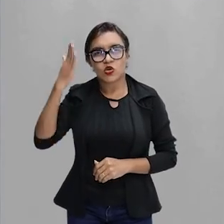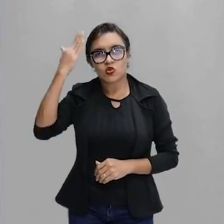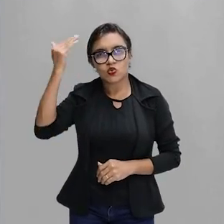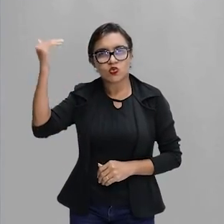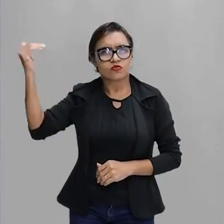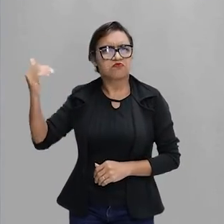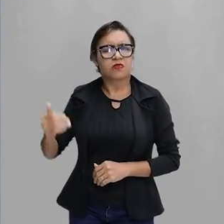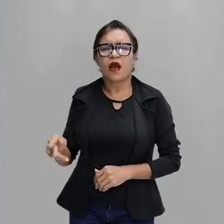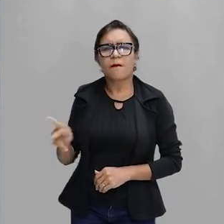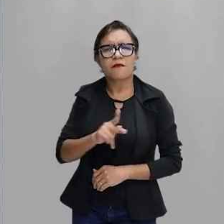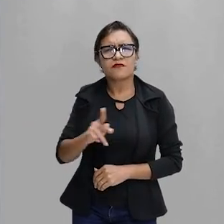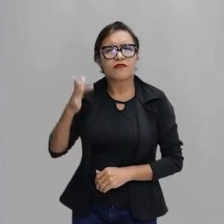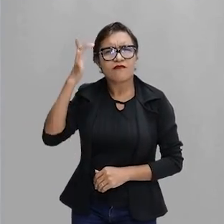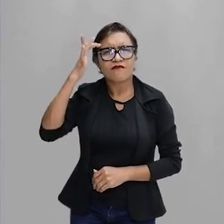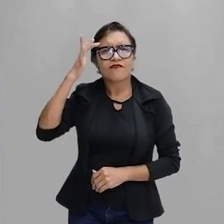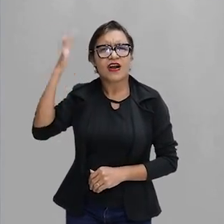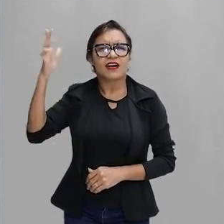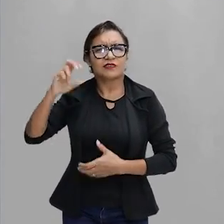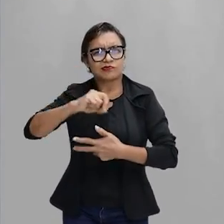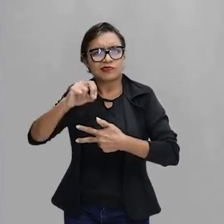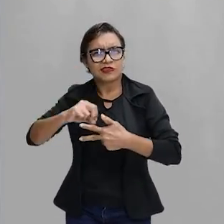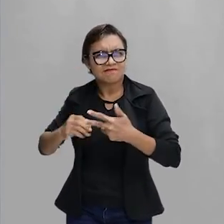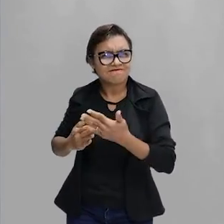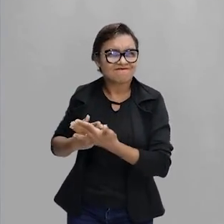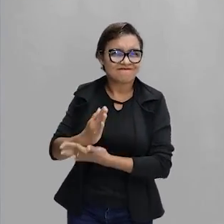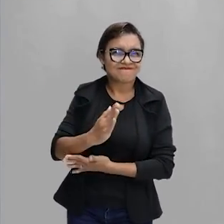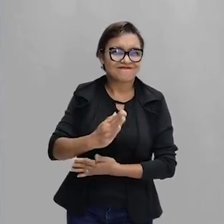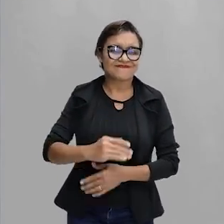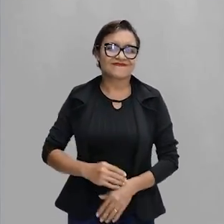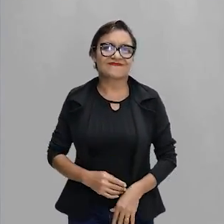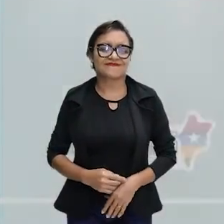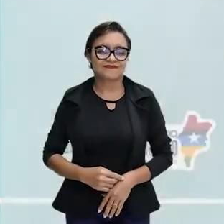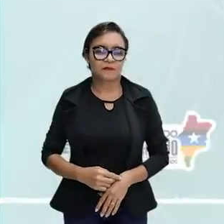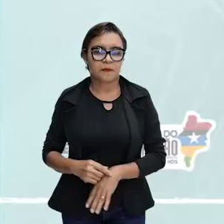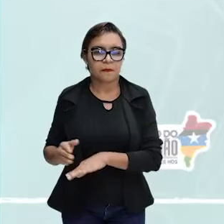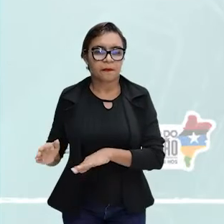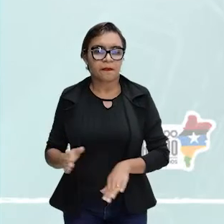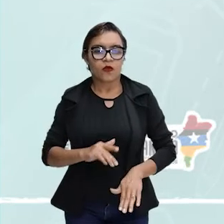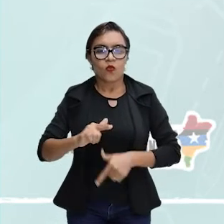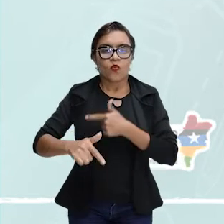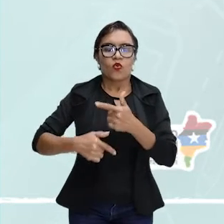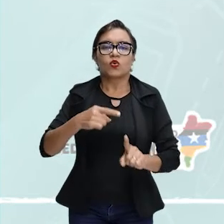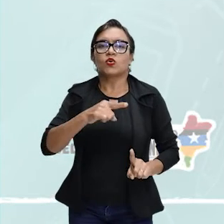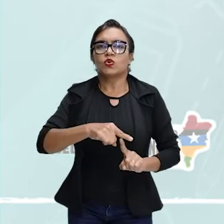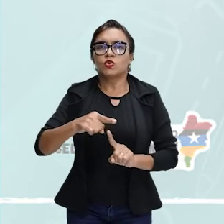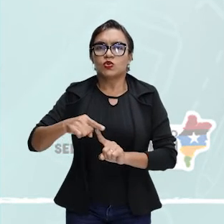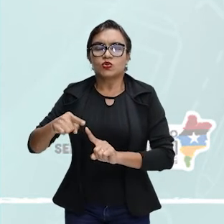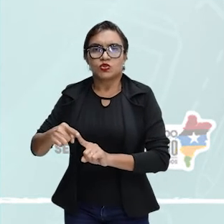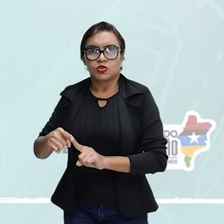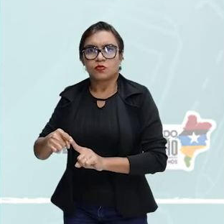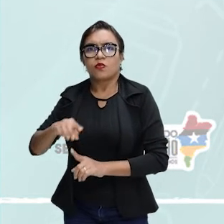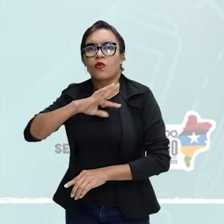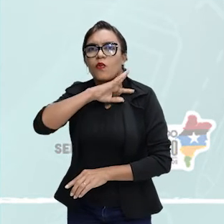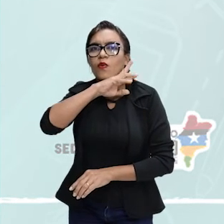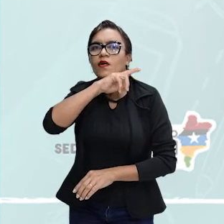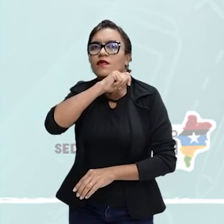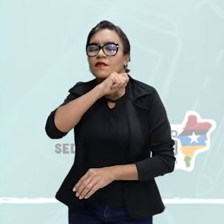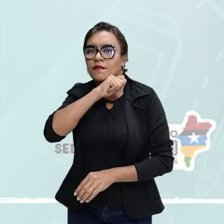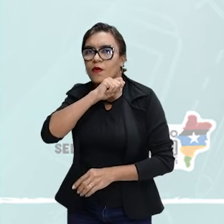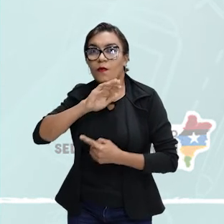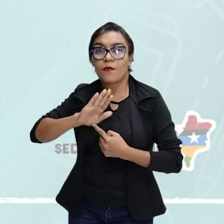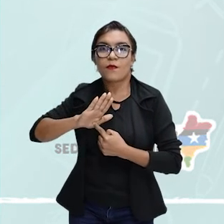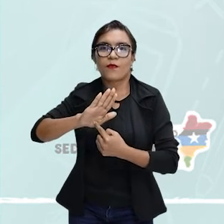Marcos, isso é muito fácil, eu vou gabaritar. Vai sim. Olha o outro tipo. O animal, a imagem já mostra, né? Extrativismo animal.